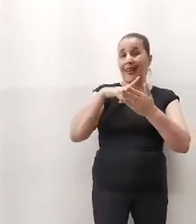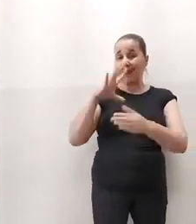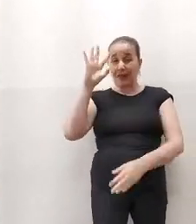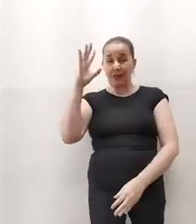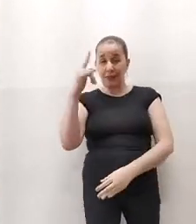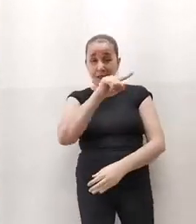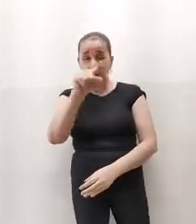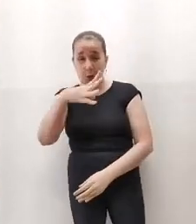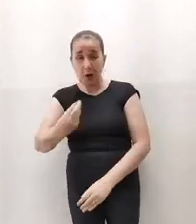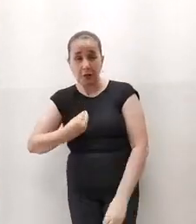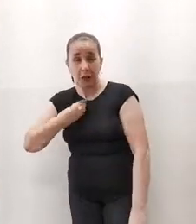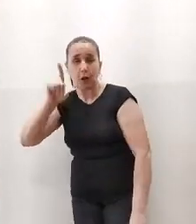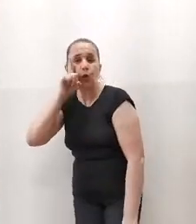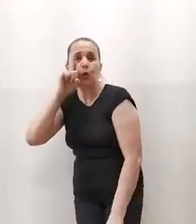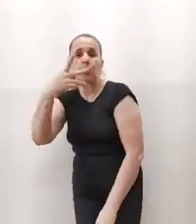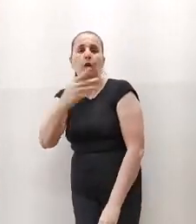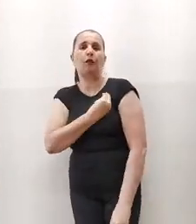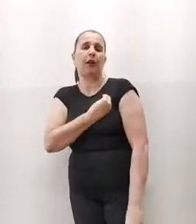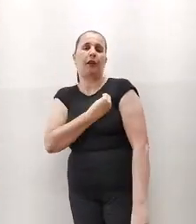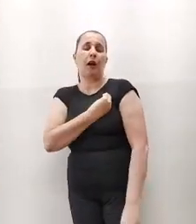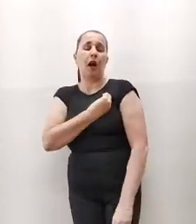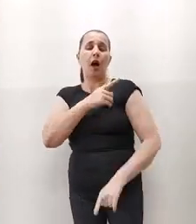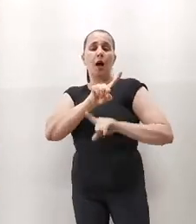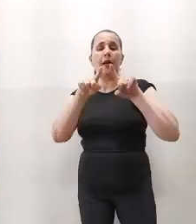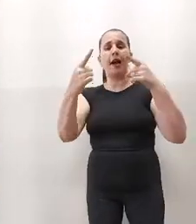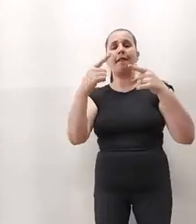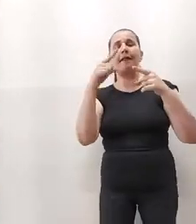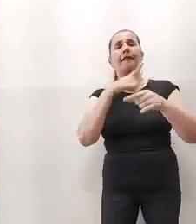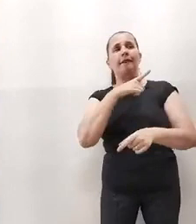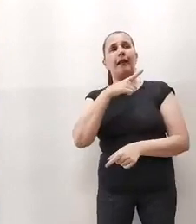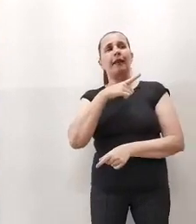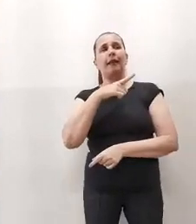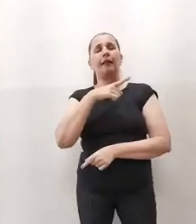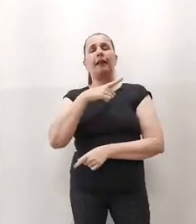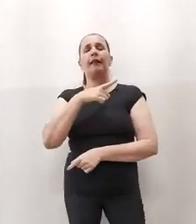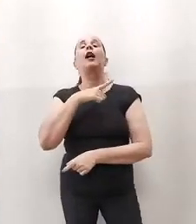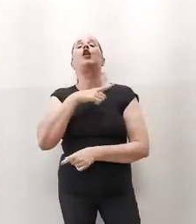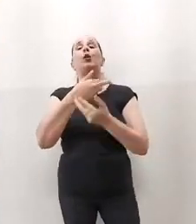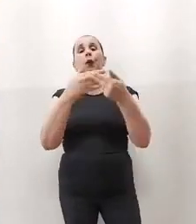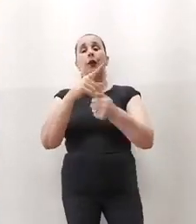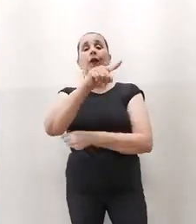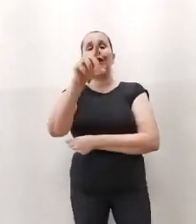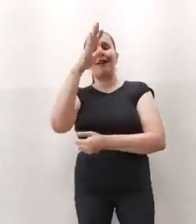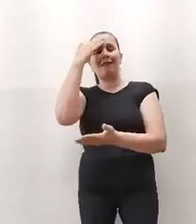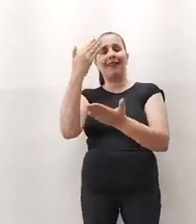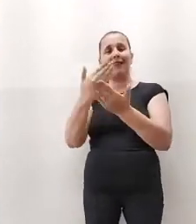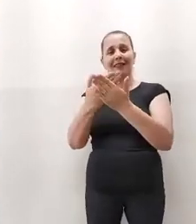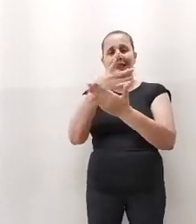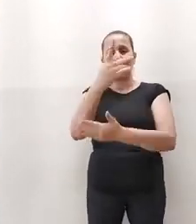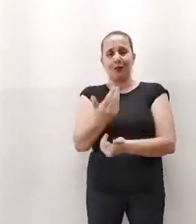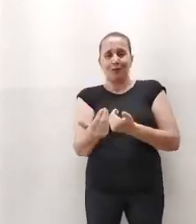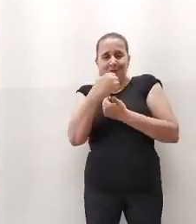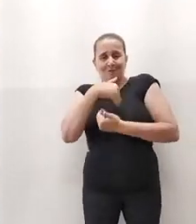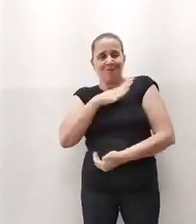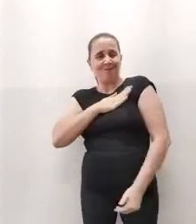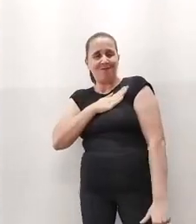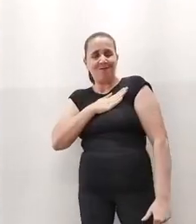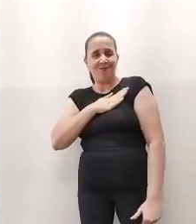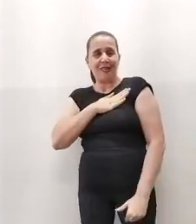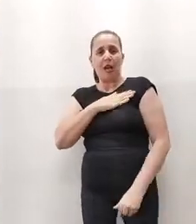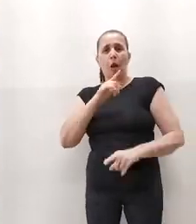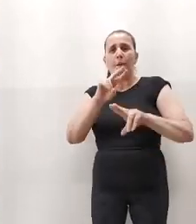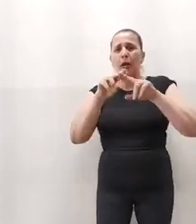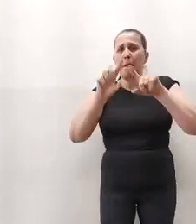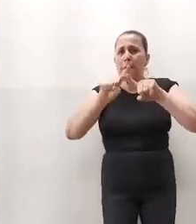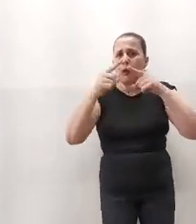você tem todos os dias, e elas vêm de algo que você acredita no seu interior. Porém, o